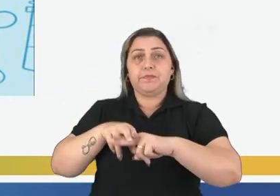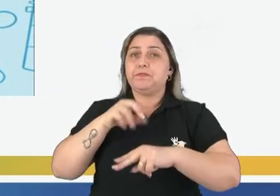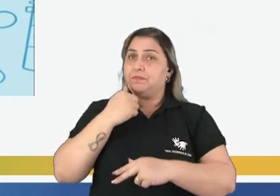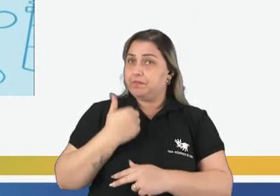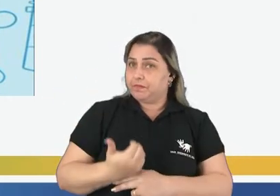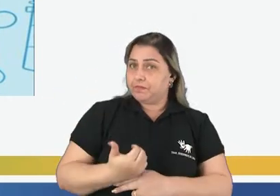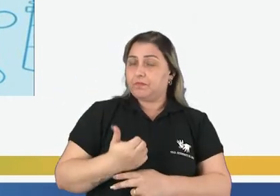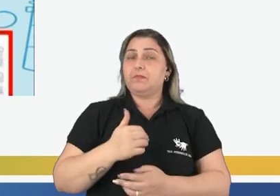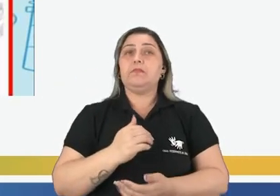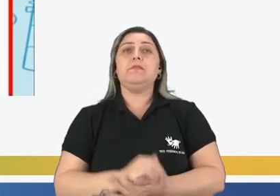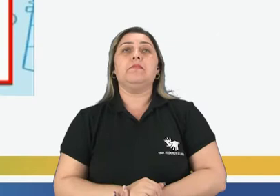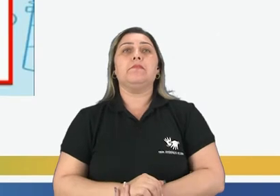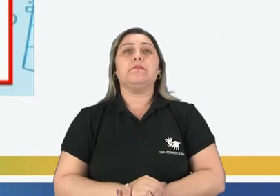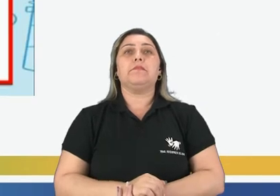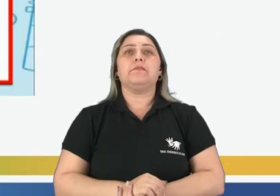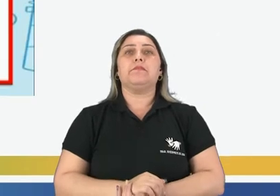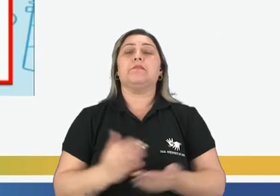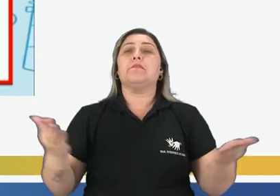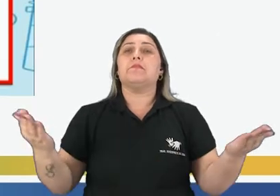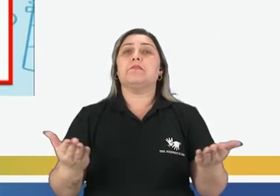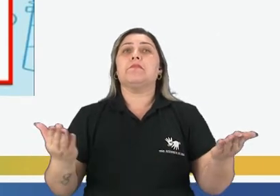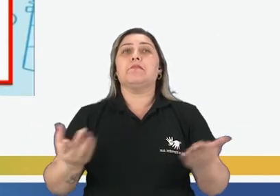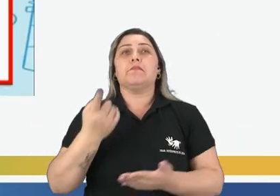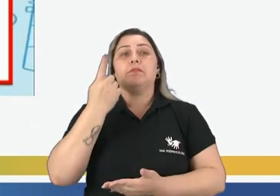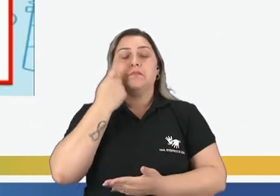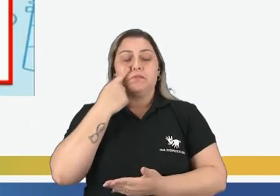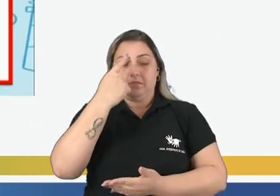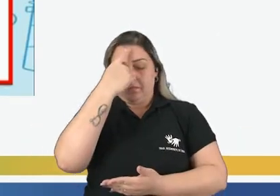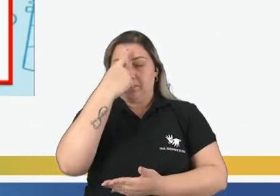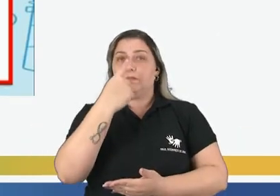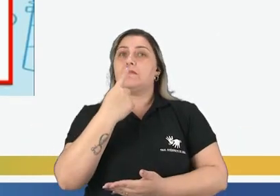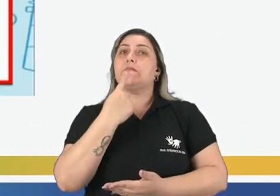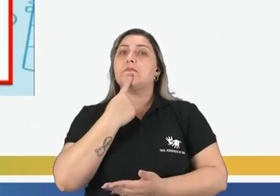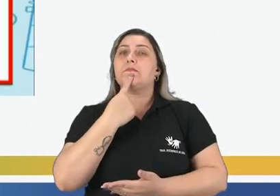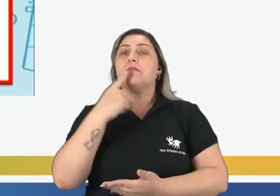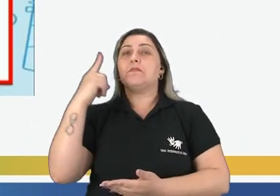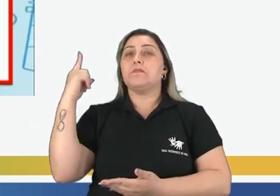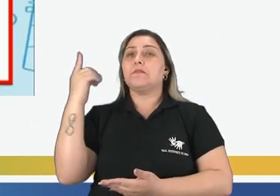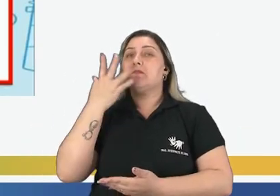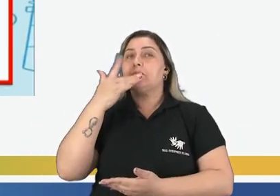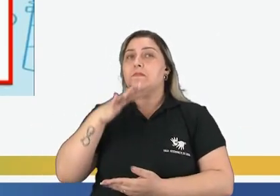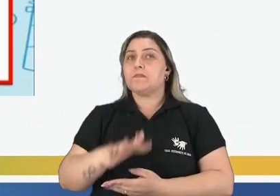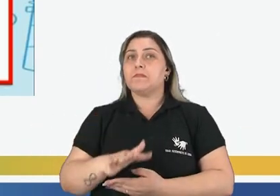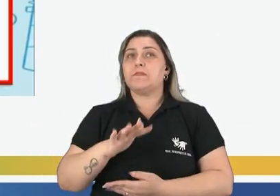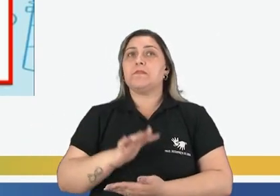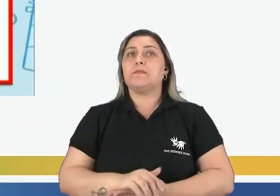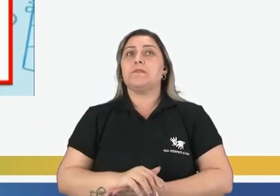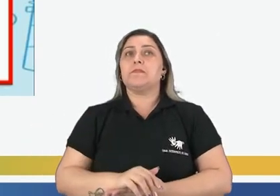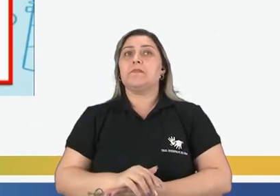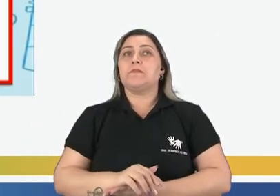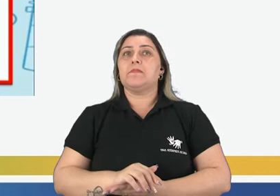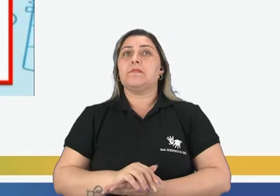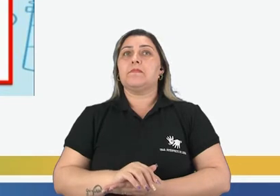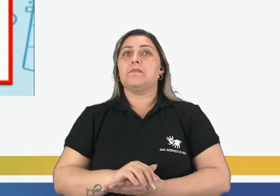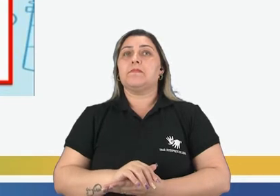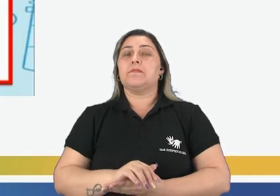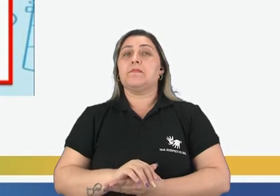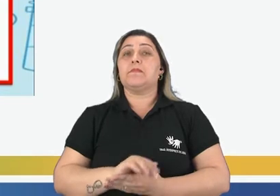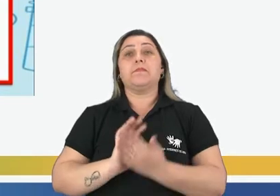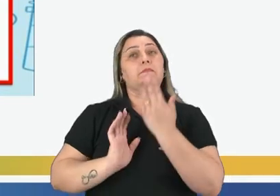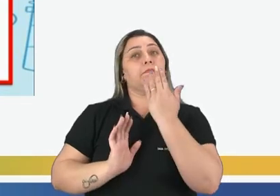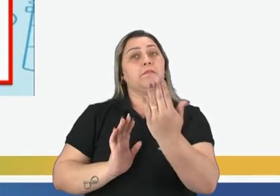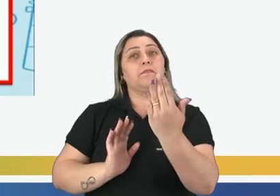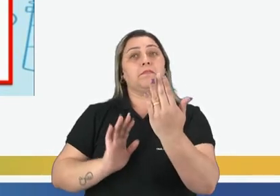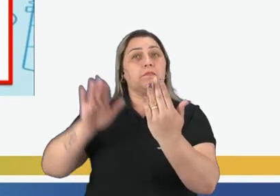não é mesmo? Agora observe essa outra imagem. As crianças estão uma de frente e a outra de